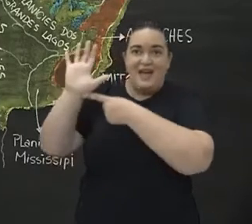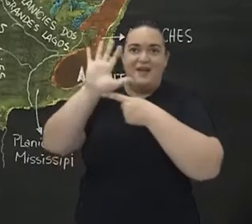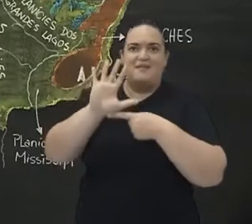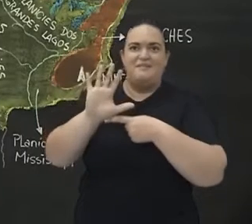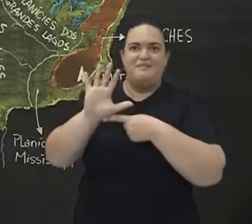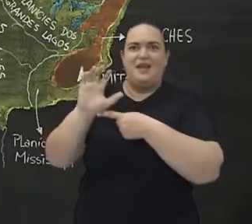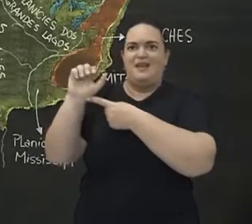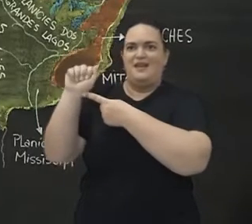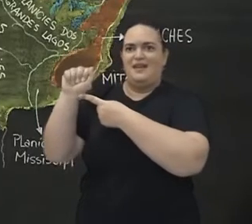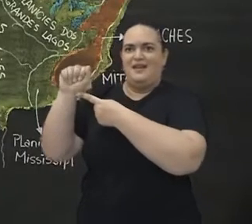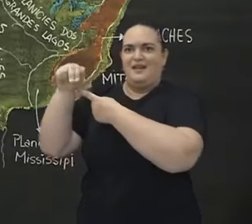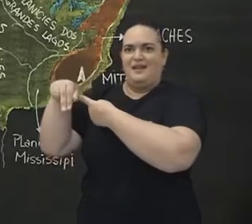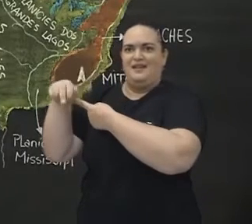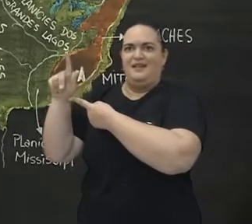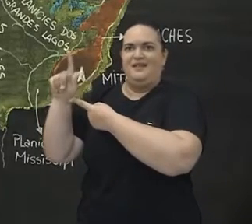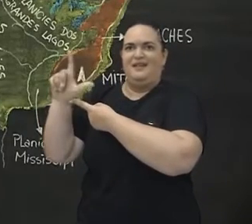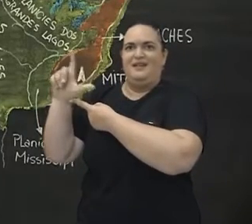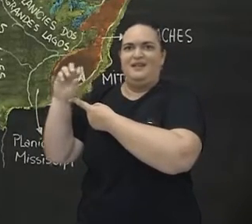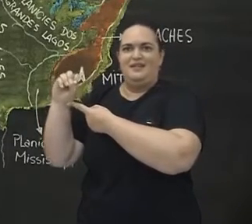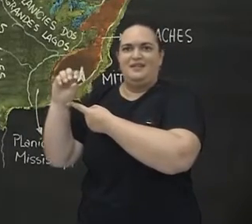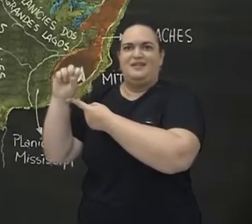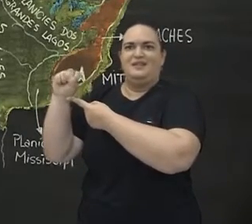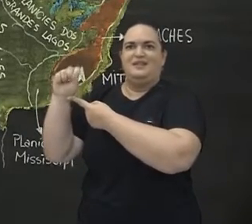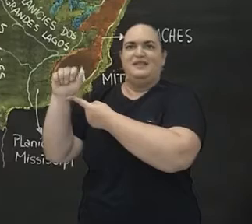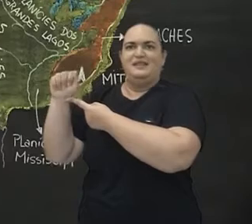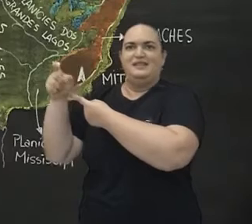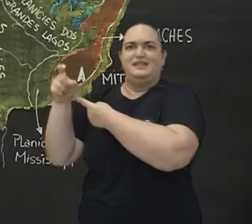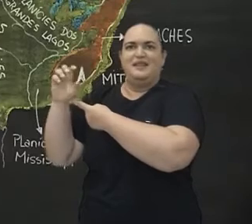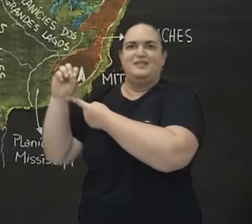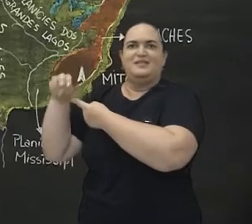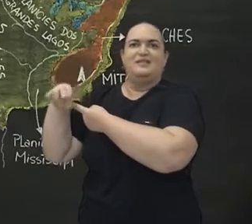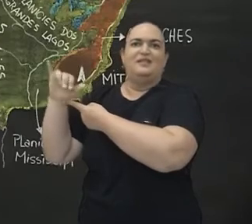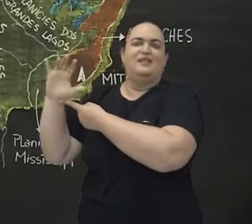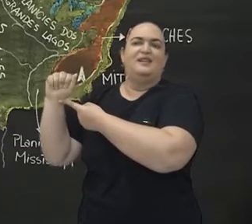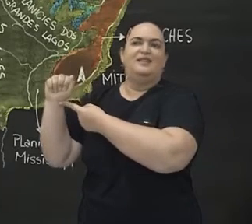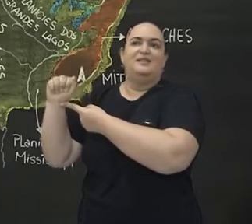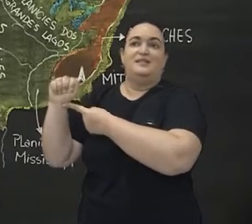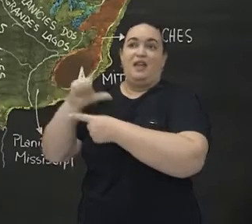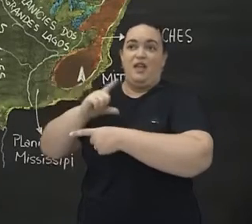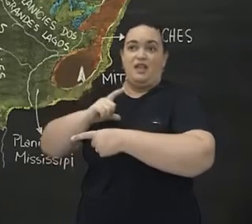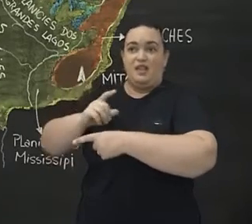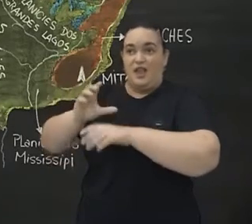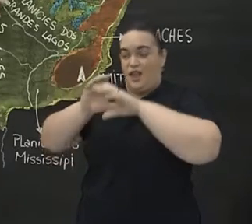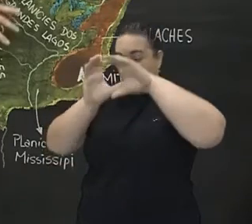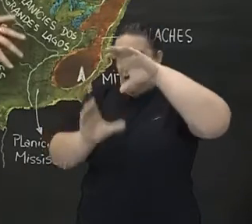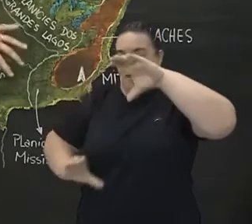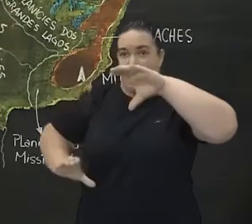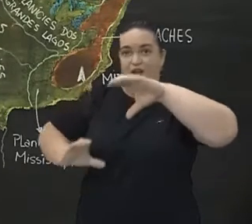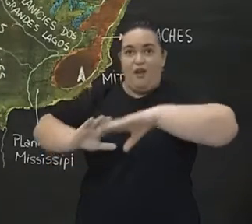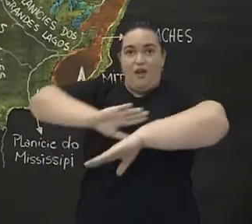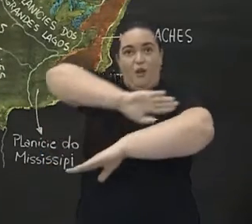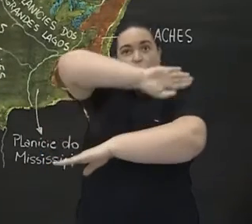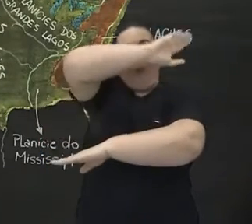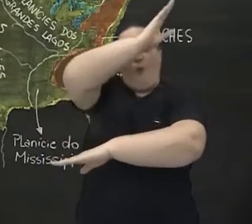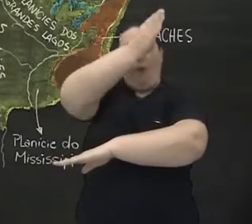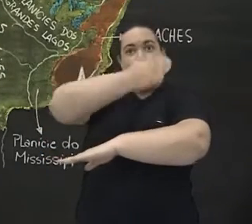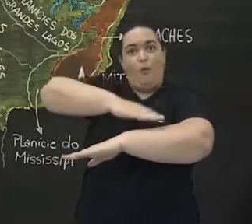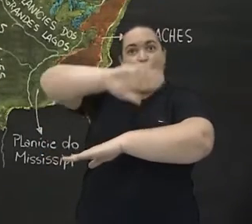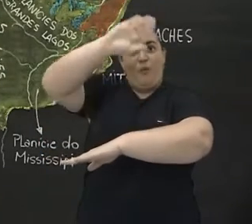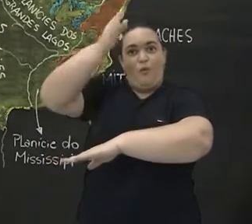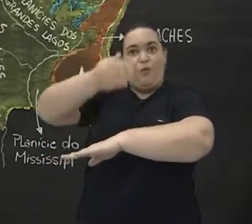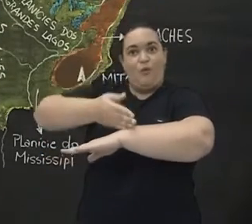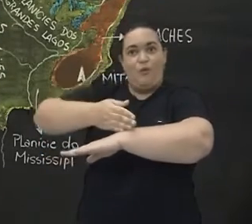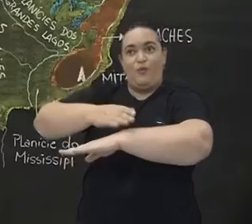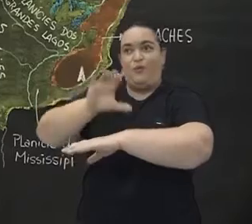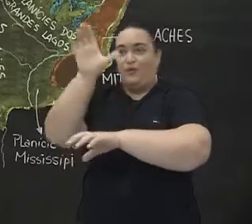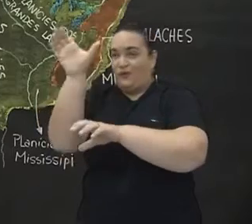aqui as cadeias montanhosas, nós temos aqui as planícies centrais, nós